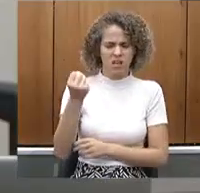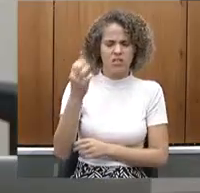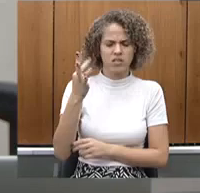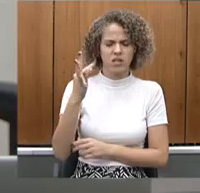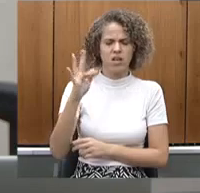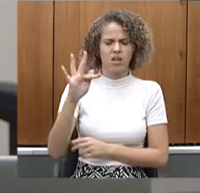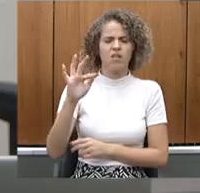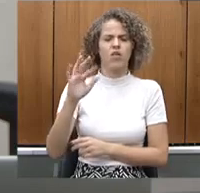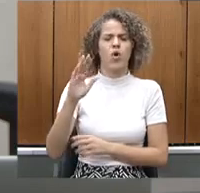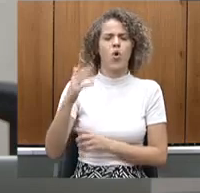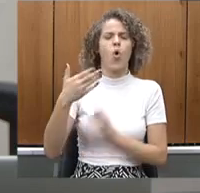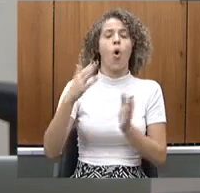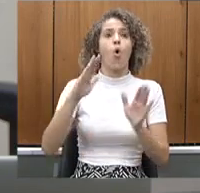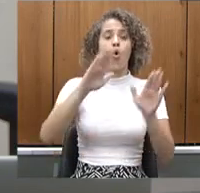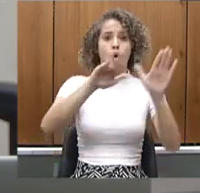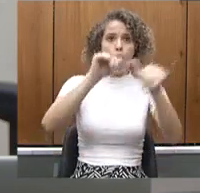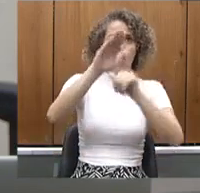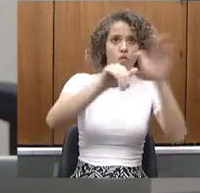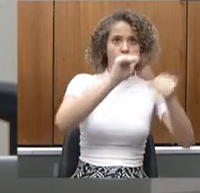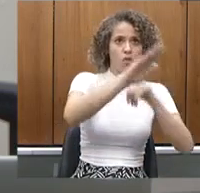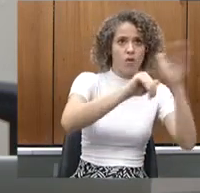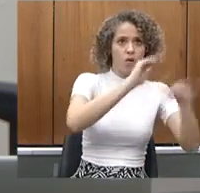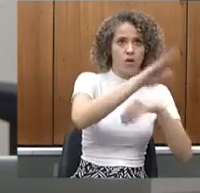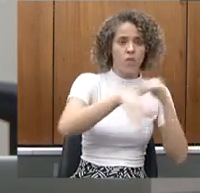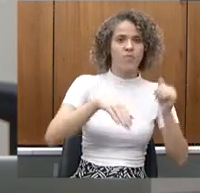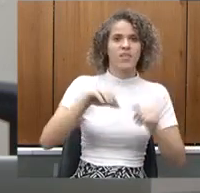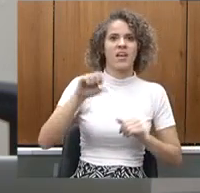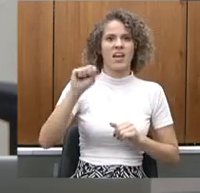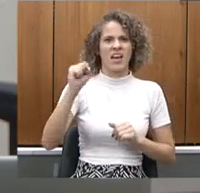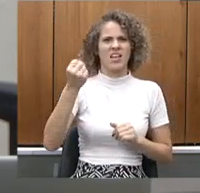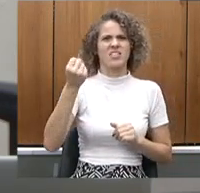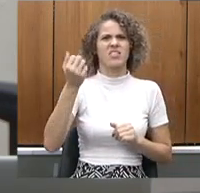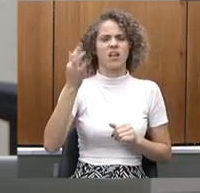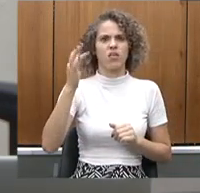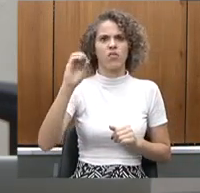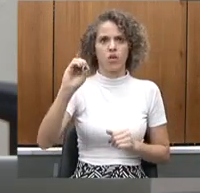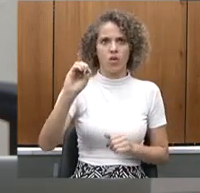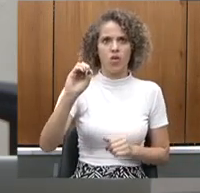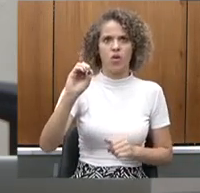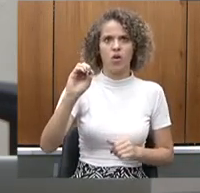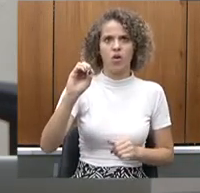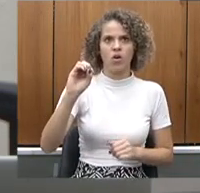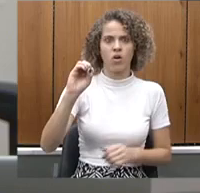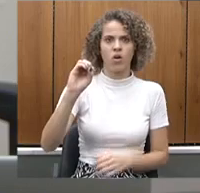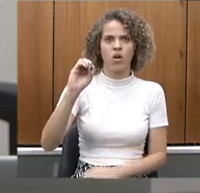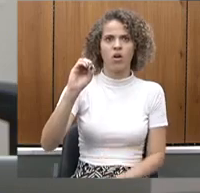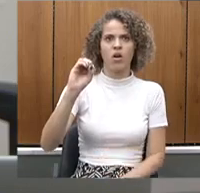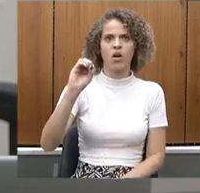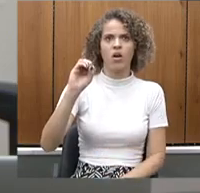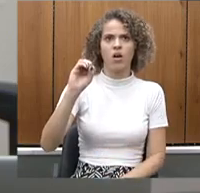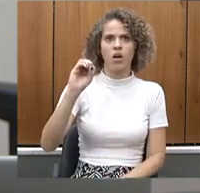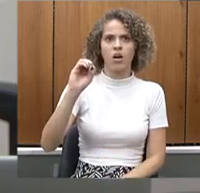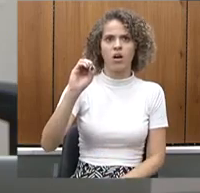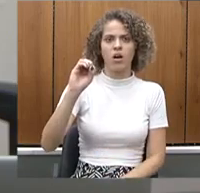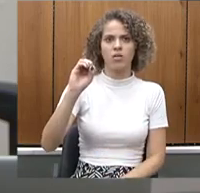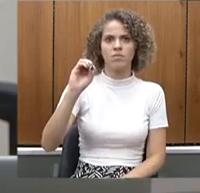a convocação dos excedentes do cfsd do CFO né que